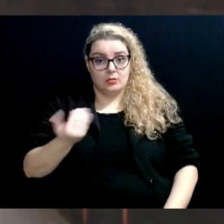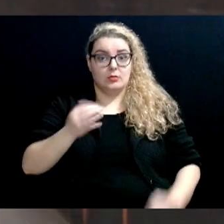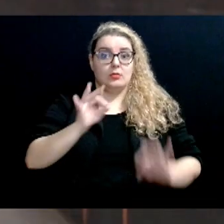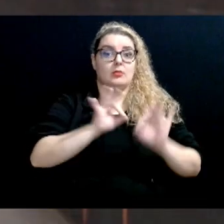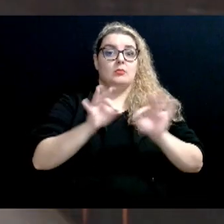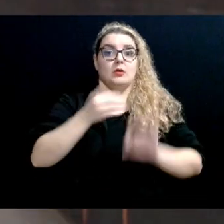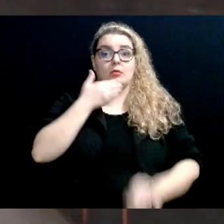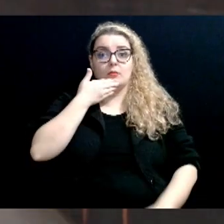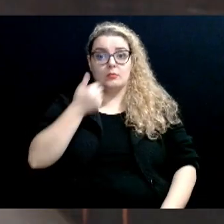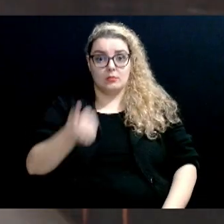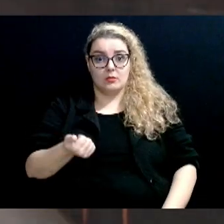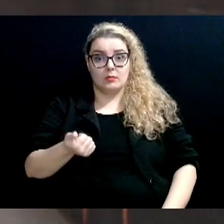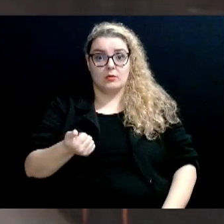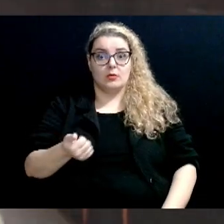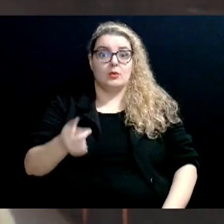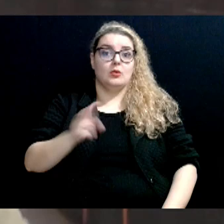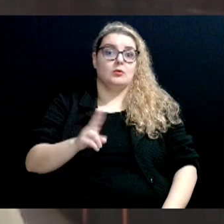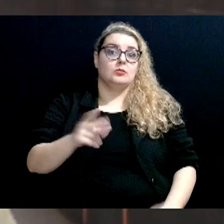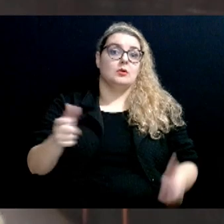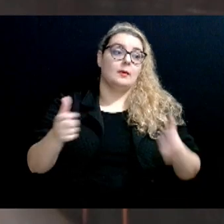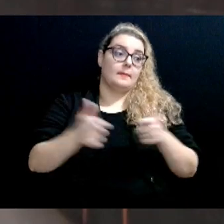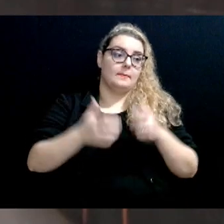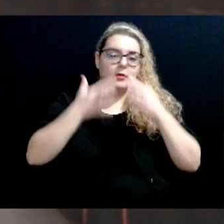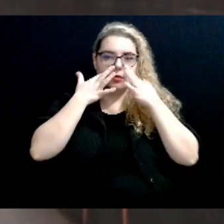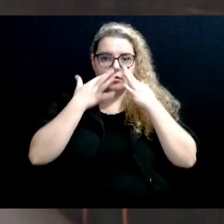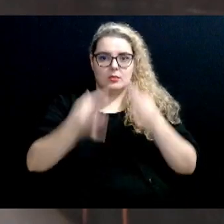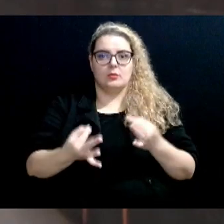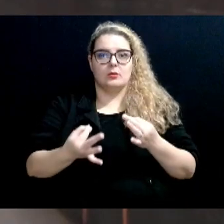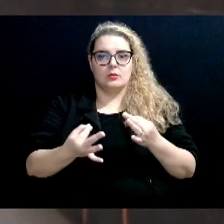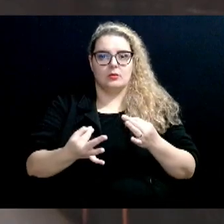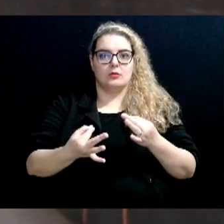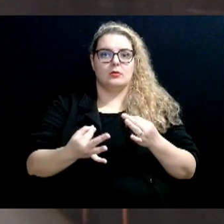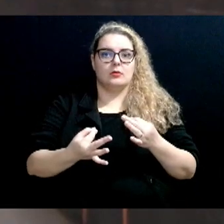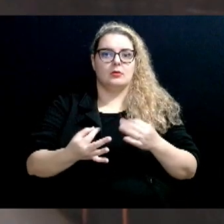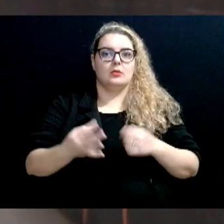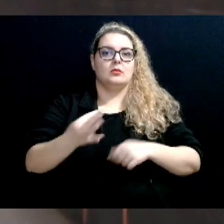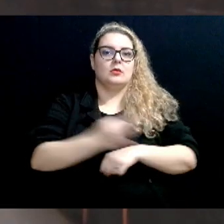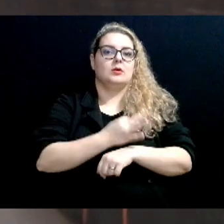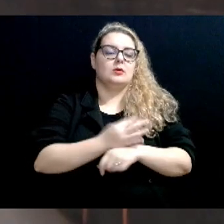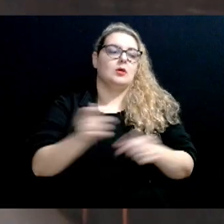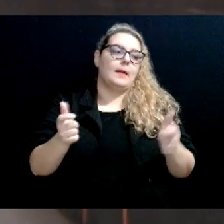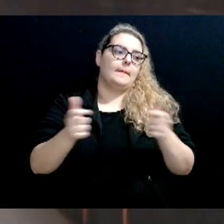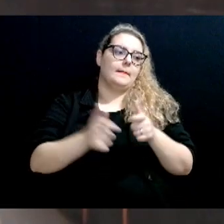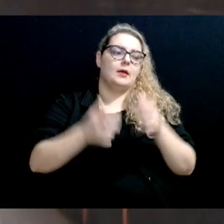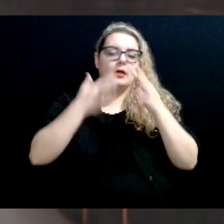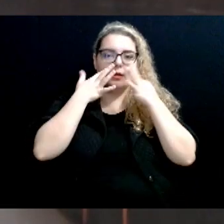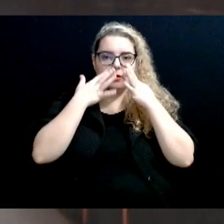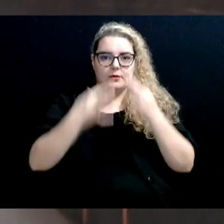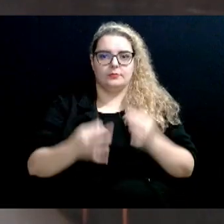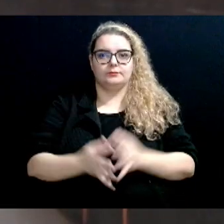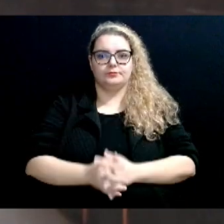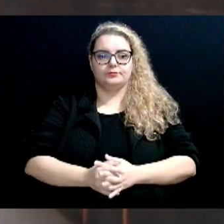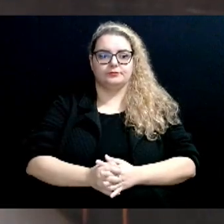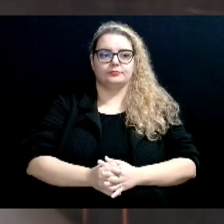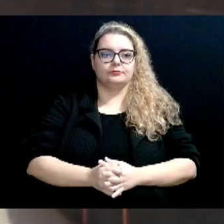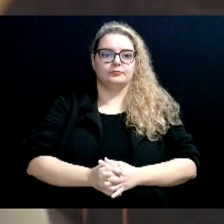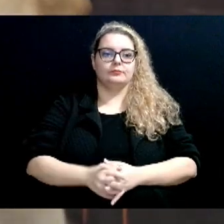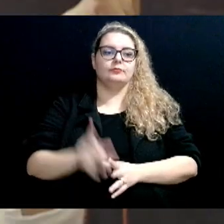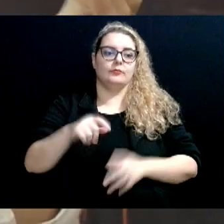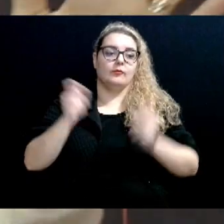ocupa menos da sua atenção, você sobrecarrega menos a sua atenção. E aí a capacidade que você